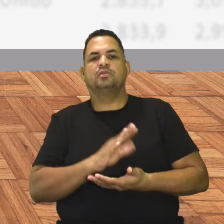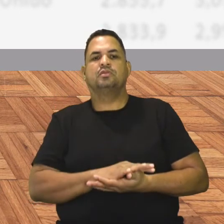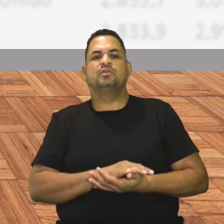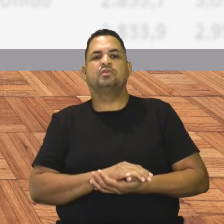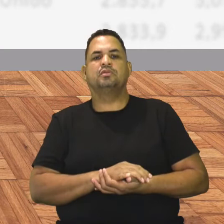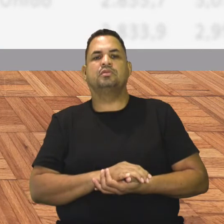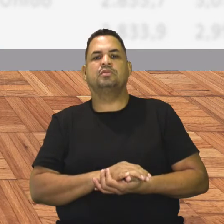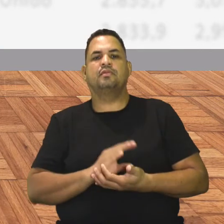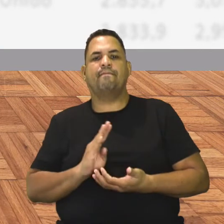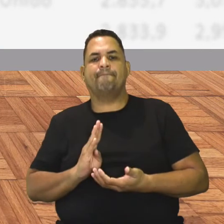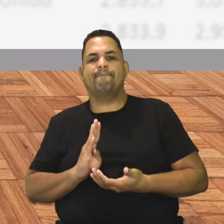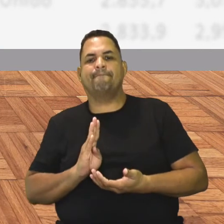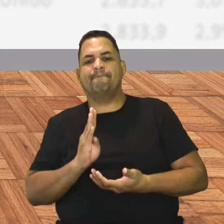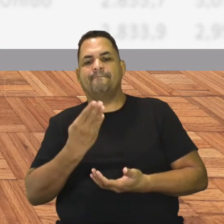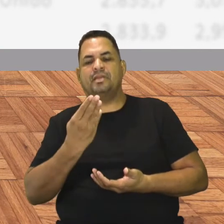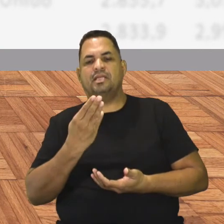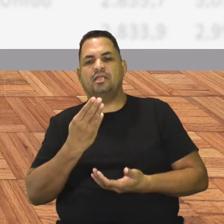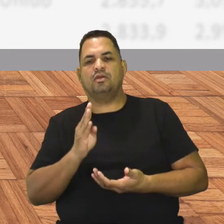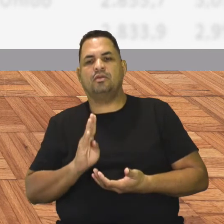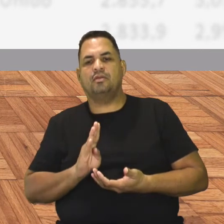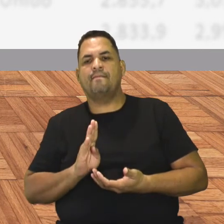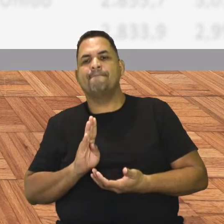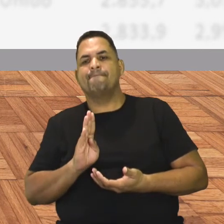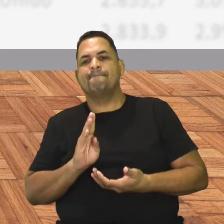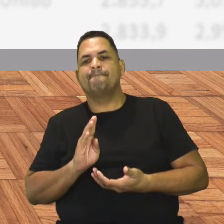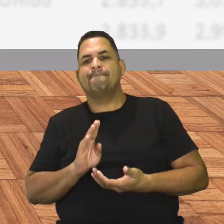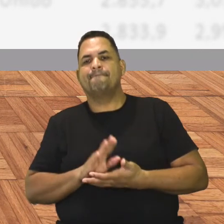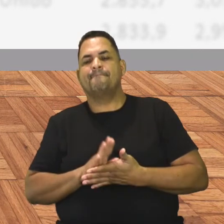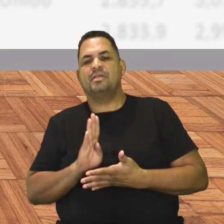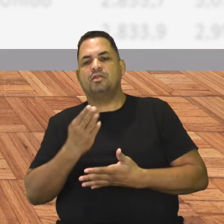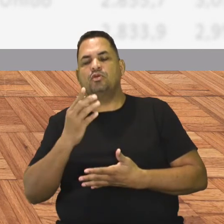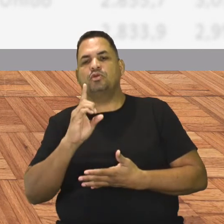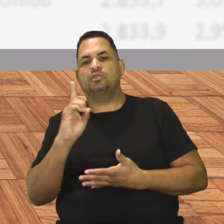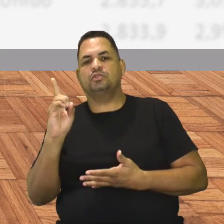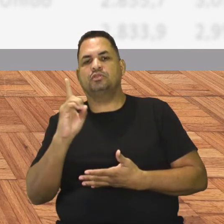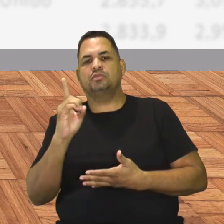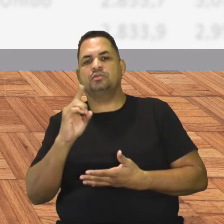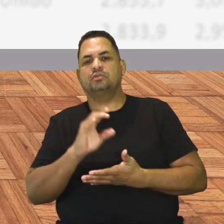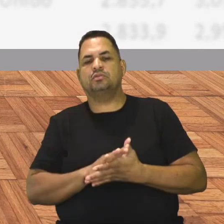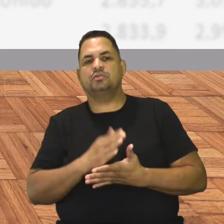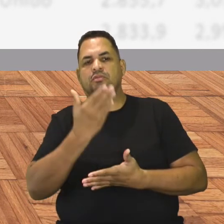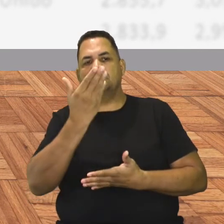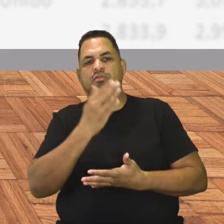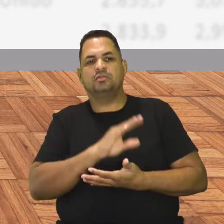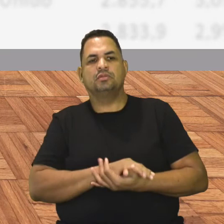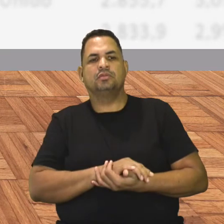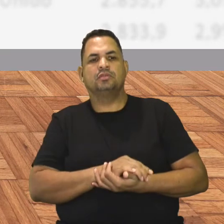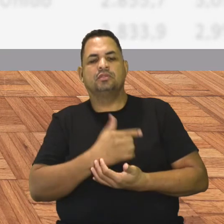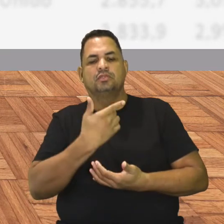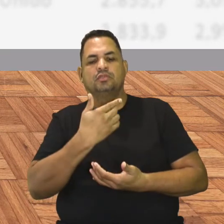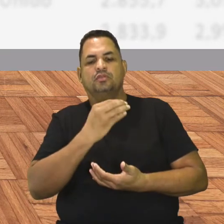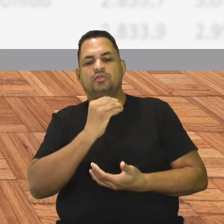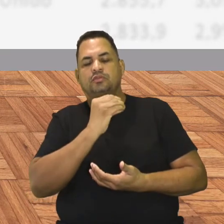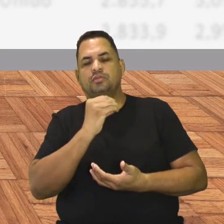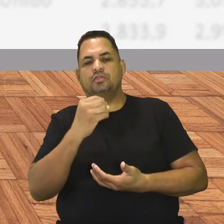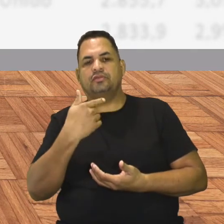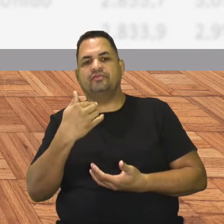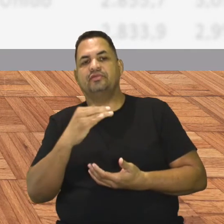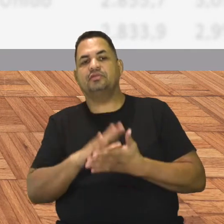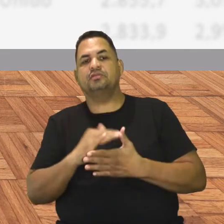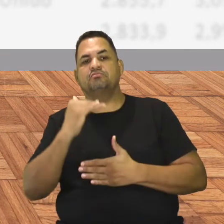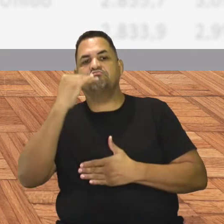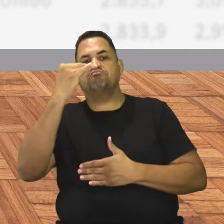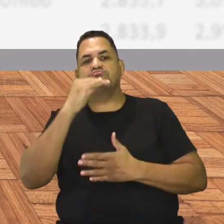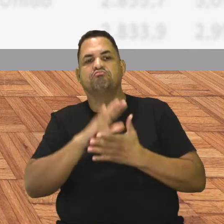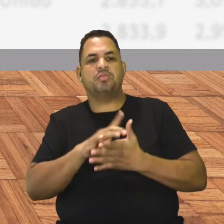Em bilhões de dólares corrente, o PIB, o ranking do PIB. Percebam vocês ali, em 2020, quem era que estava na frente?